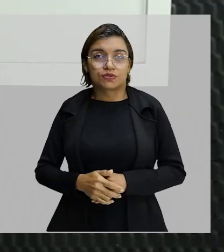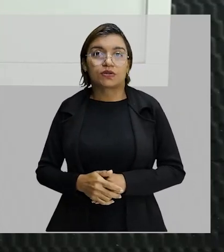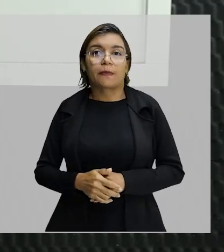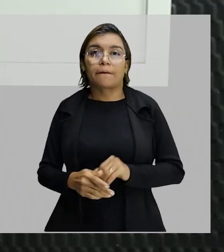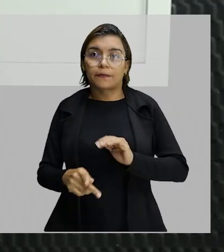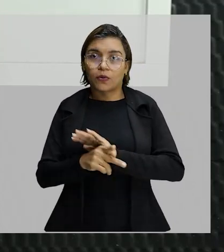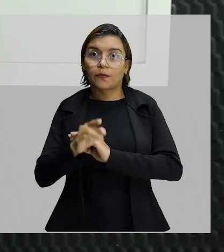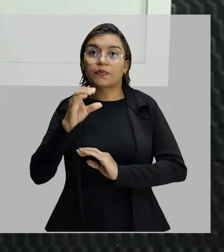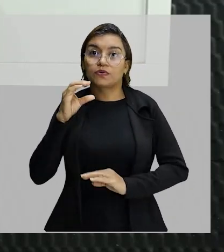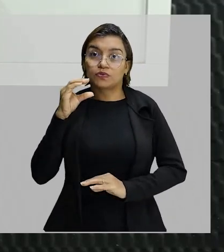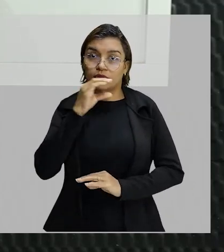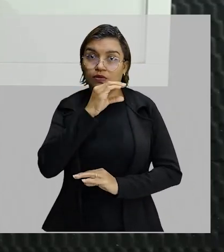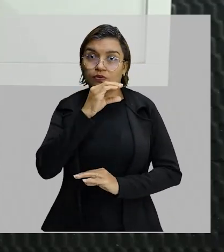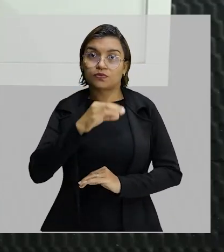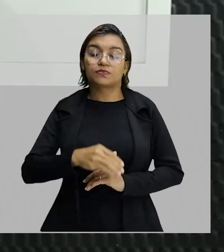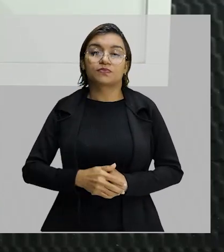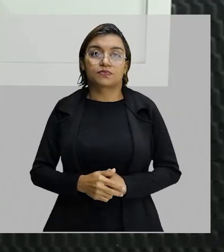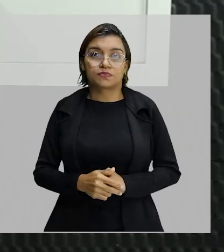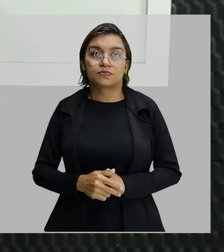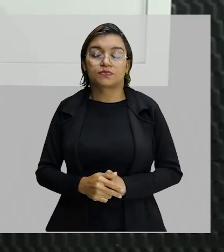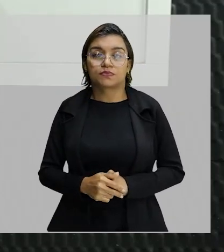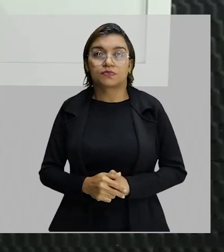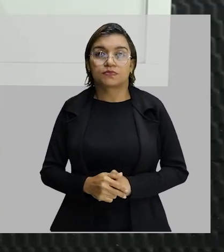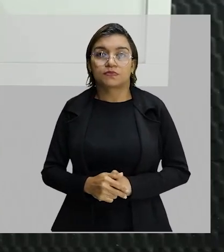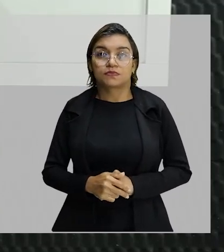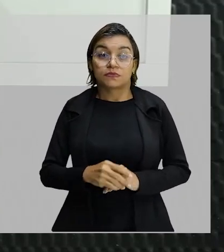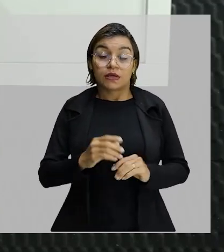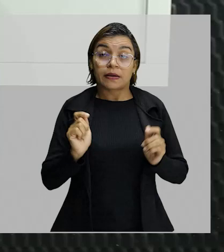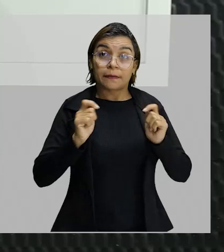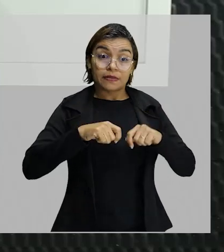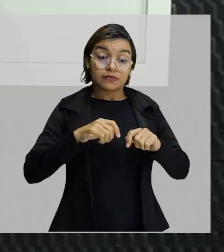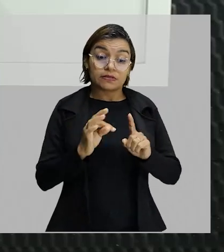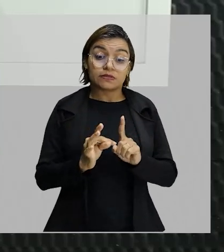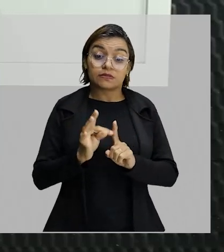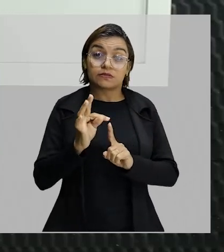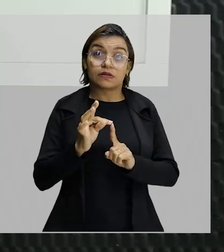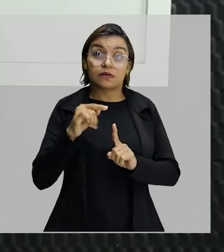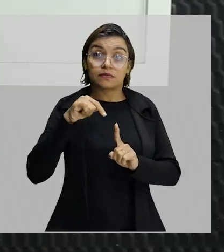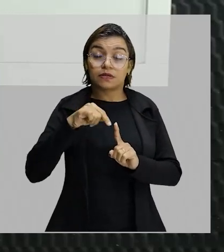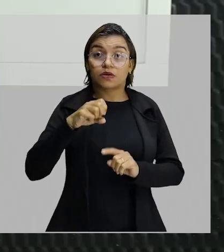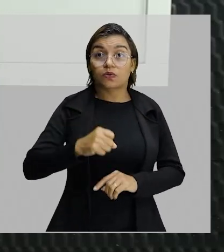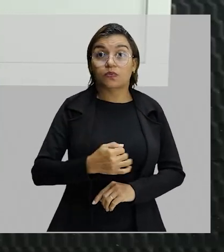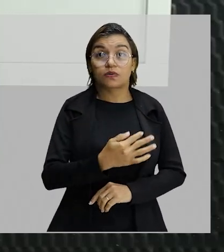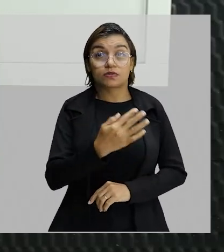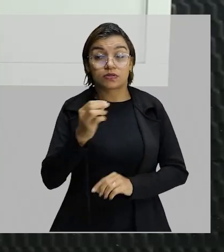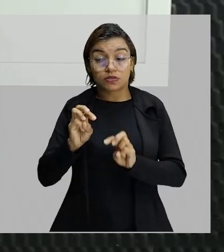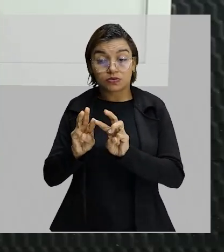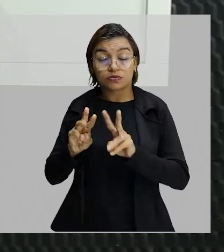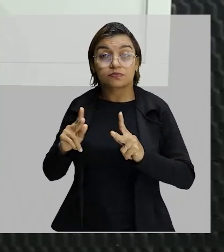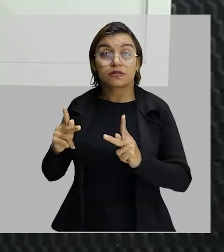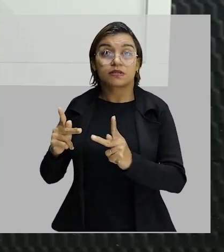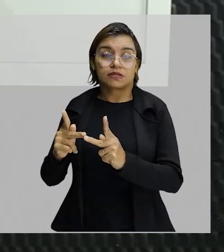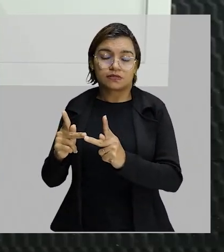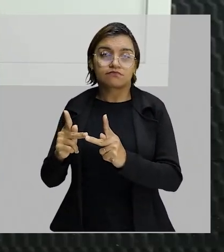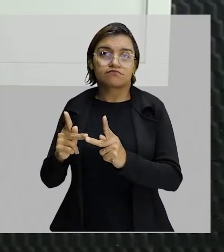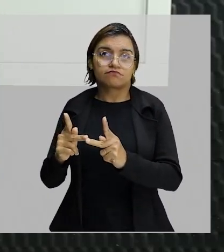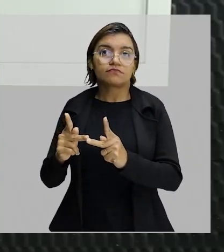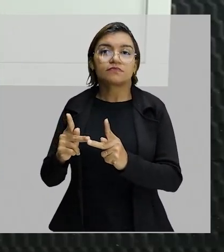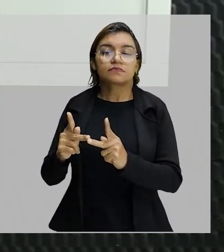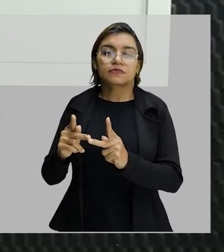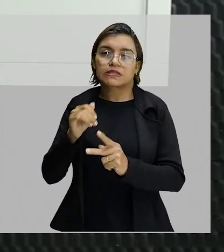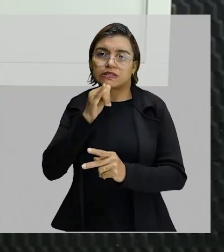calorífica, né? Essa capacidade térmica, aí nós vamos falar em quantidade de matéria, ou seja, nós estamos falando só